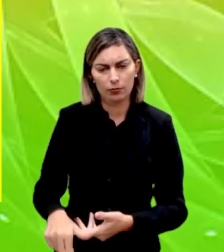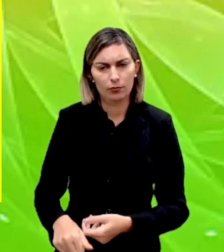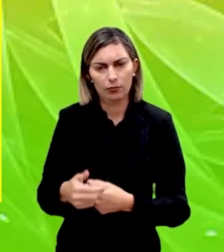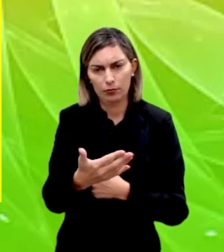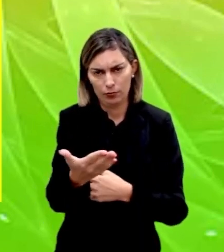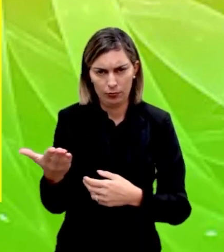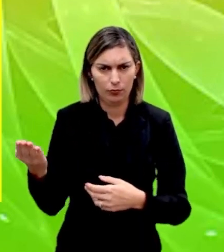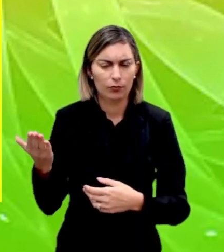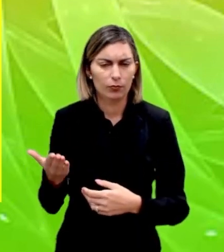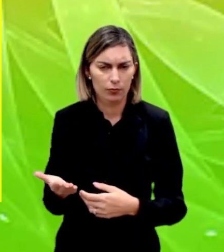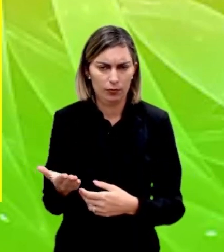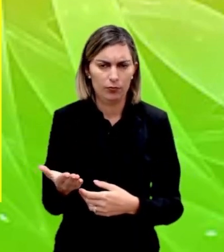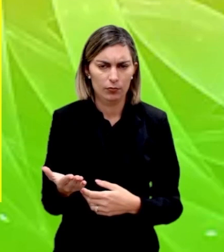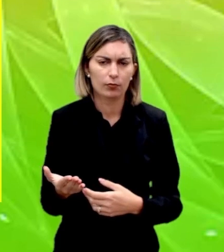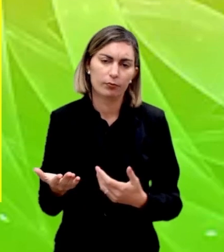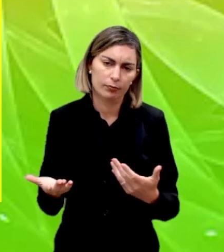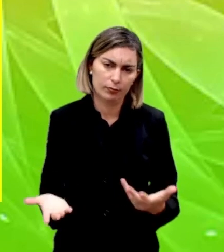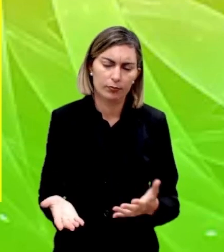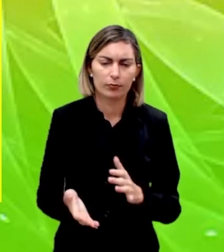você mesmo, né?